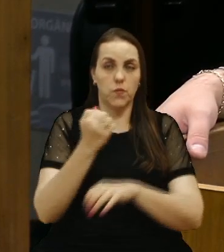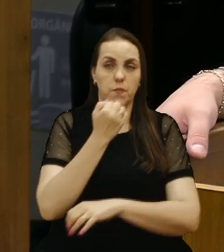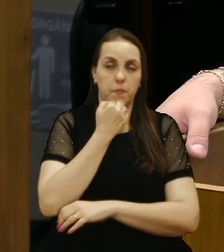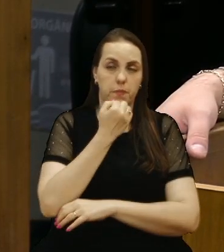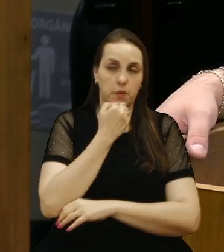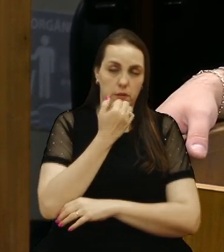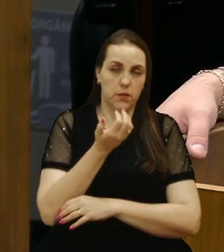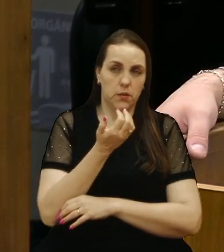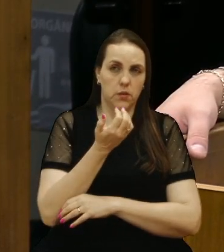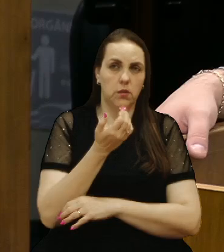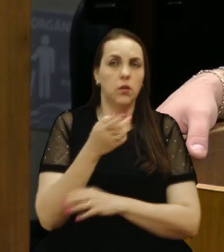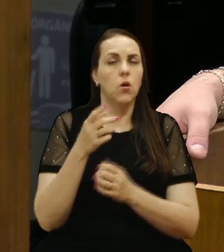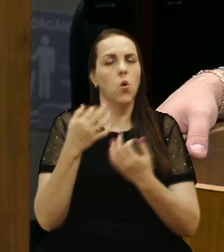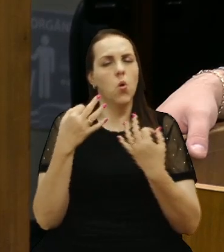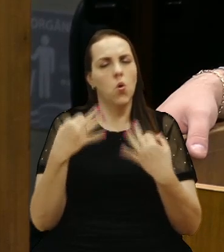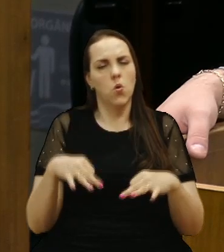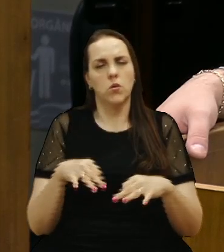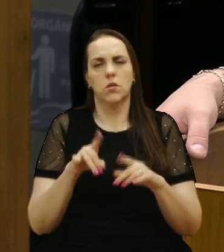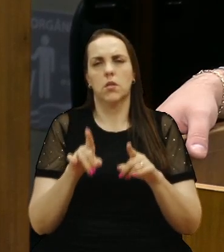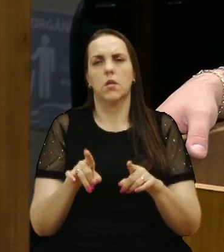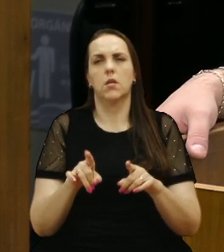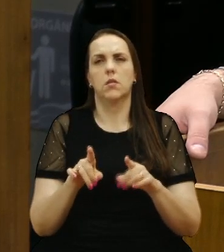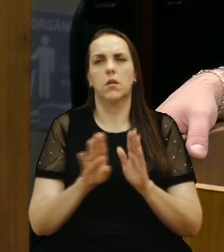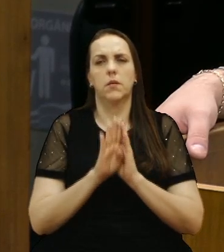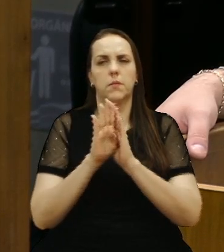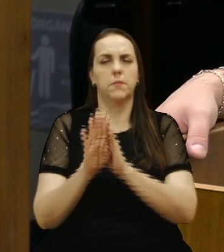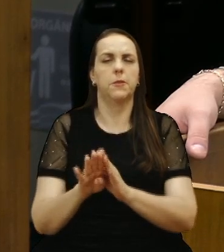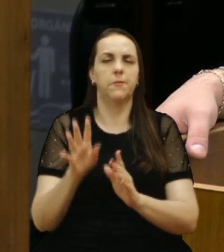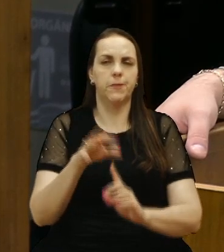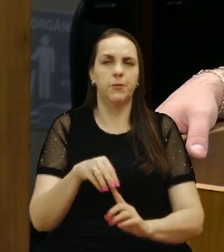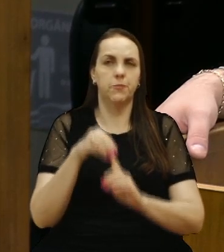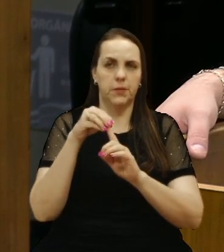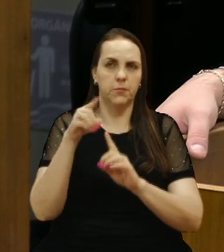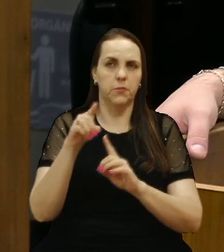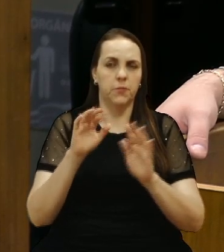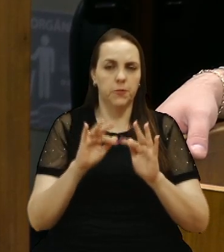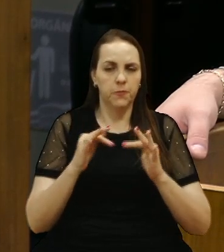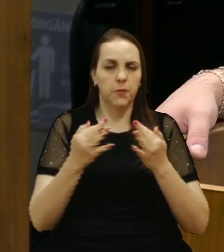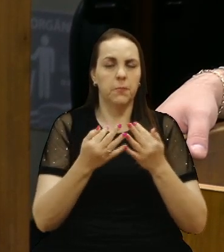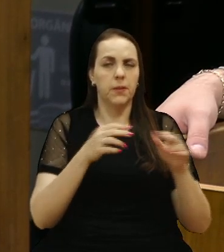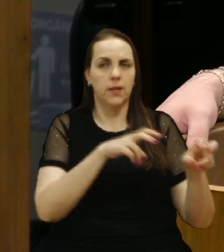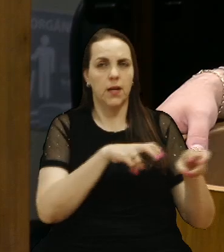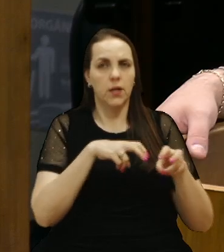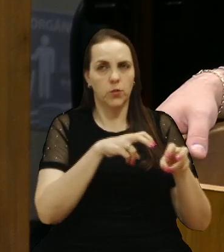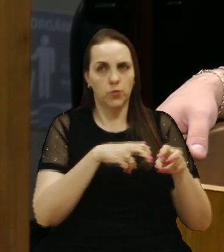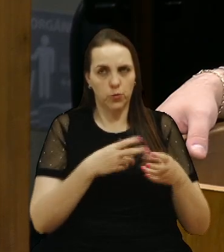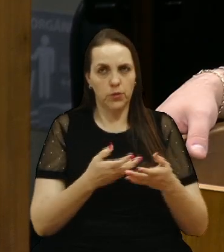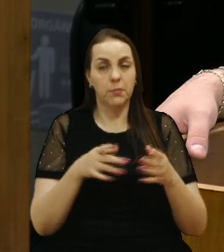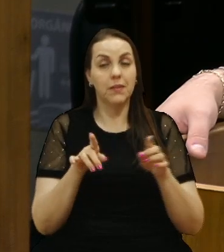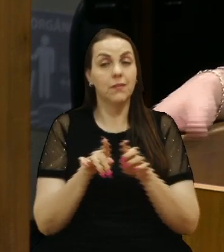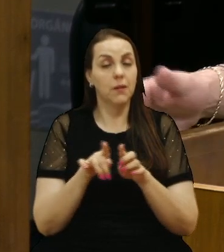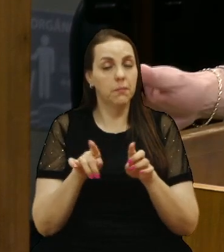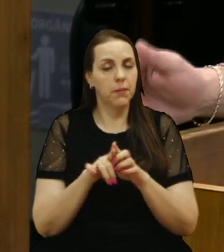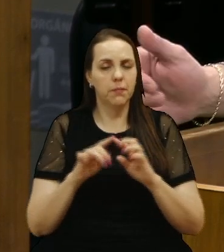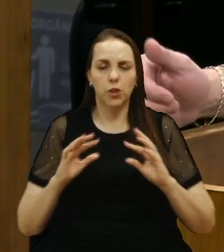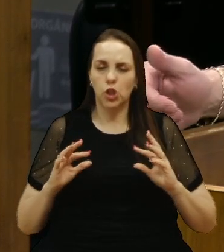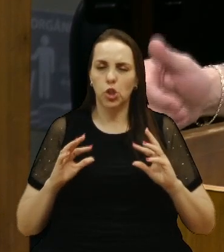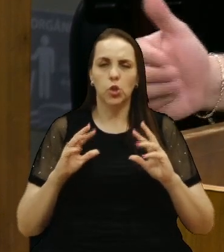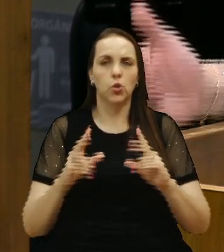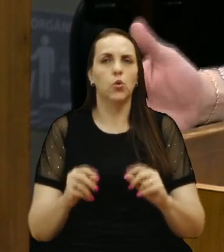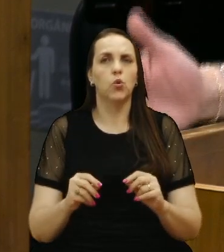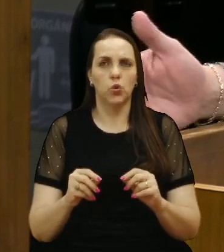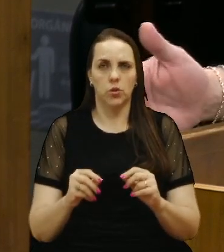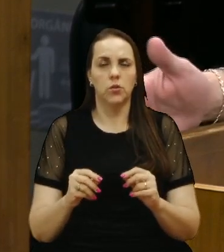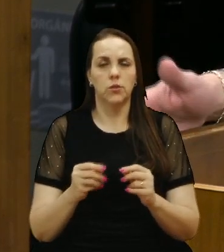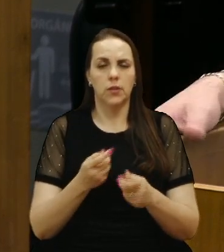com certeza vai ser um benefício, principalmente para as famílias de agricultores, mas também para toda uma questão da